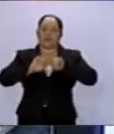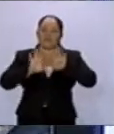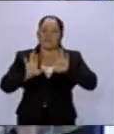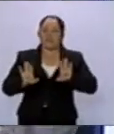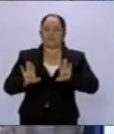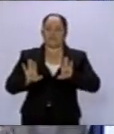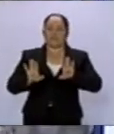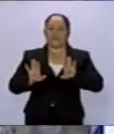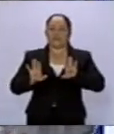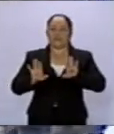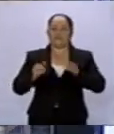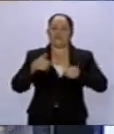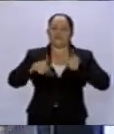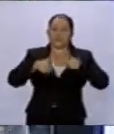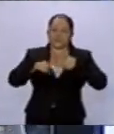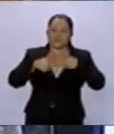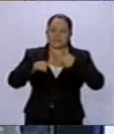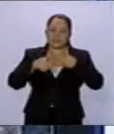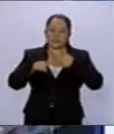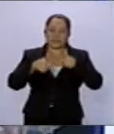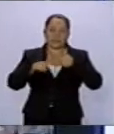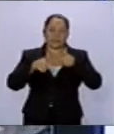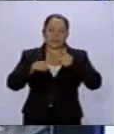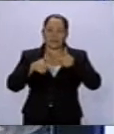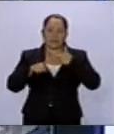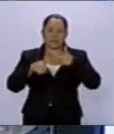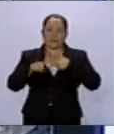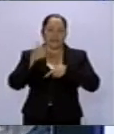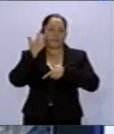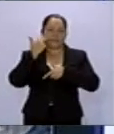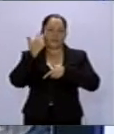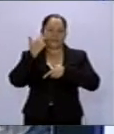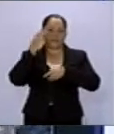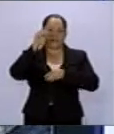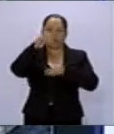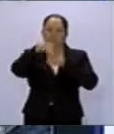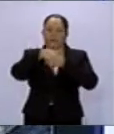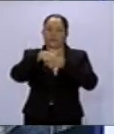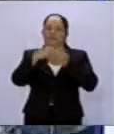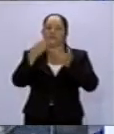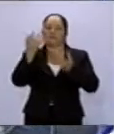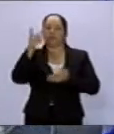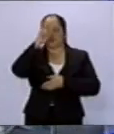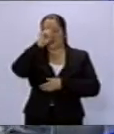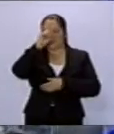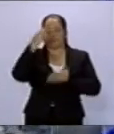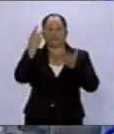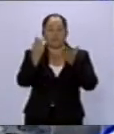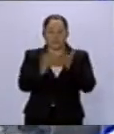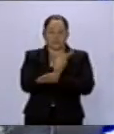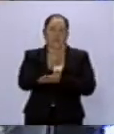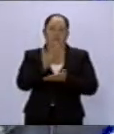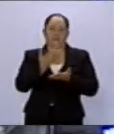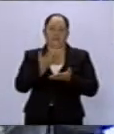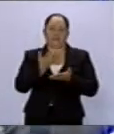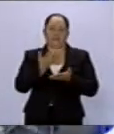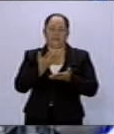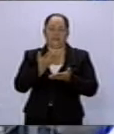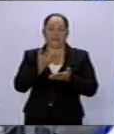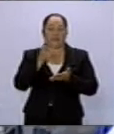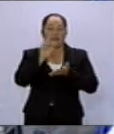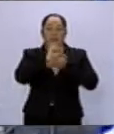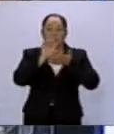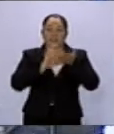não conta prestação de serviço como um fenômeno eminentemente pratico assistencial e isso é preciso que se coloque que as atividades